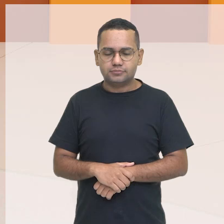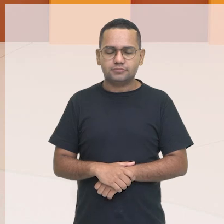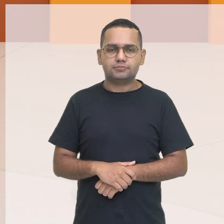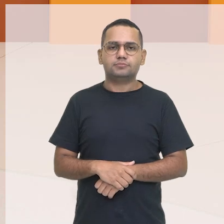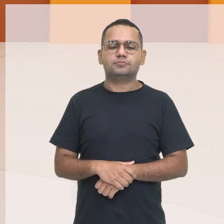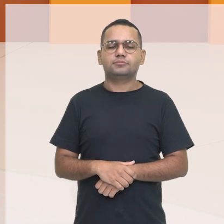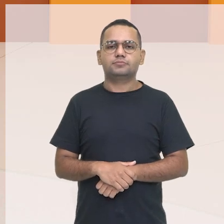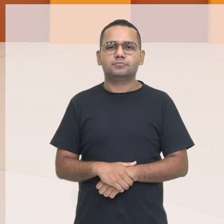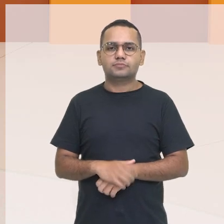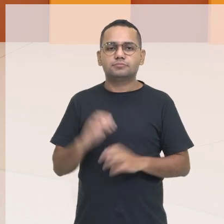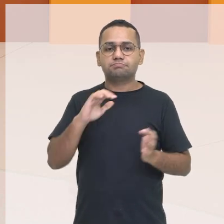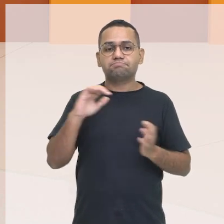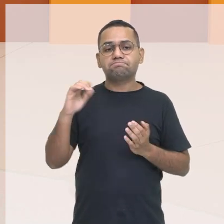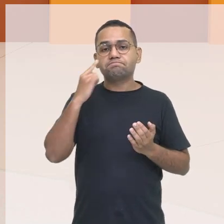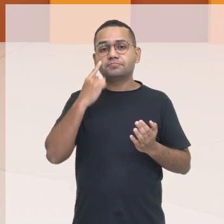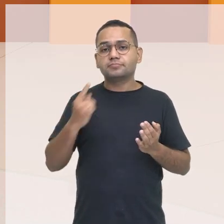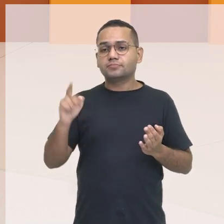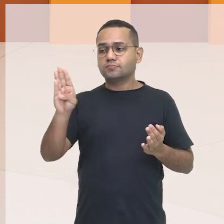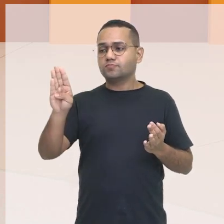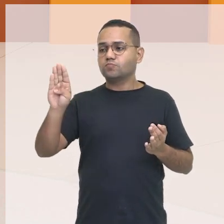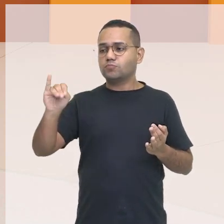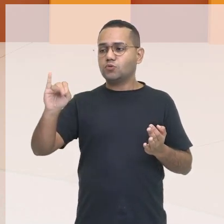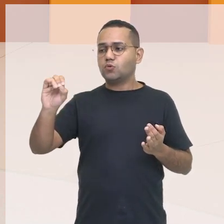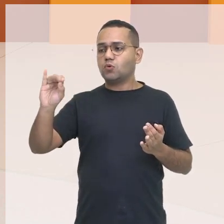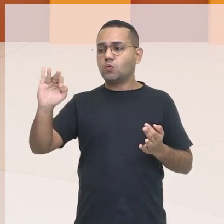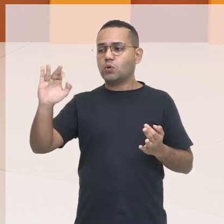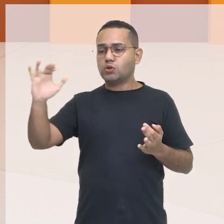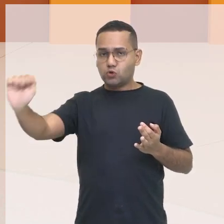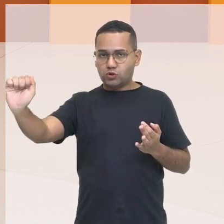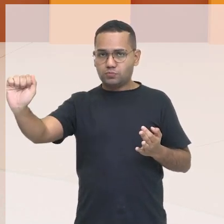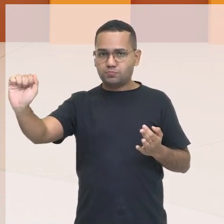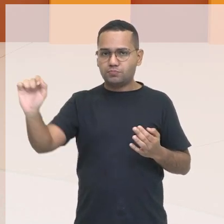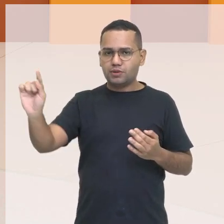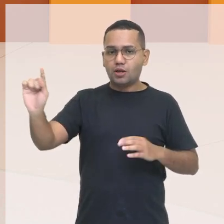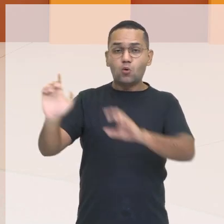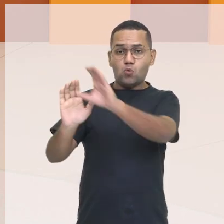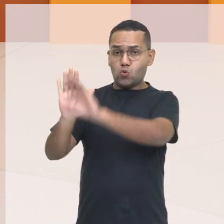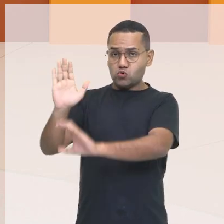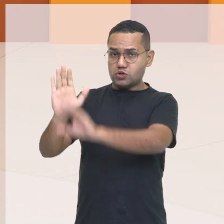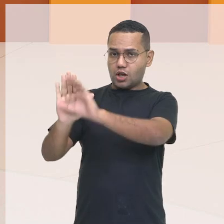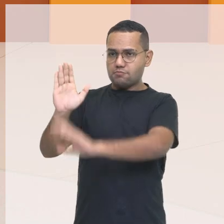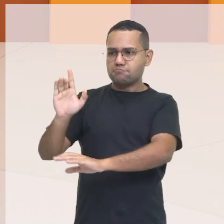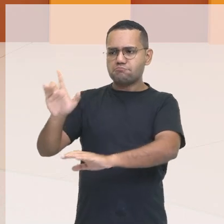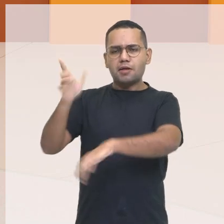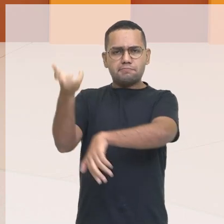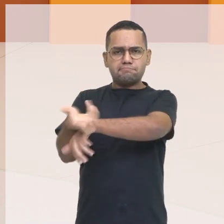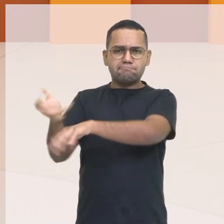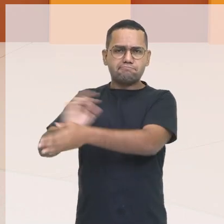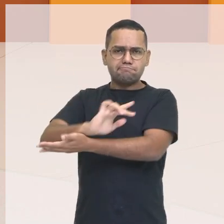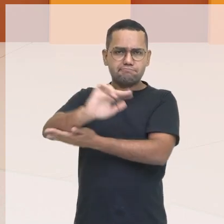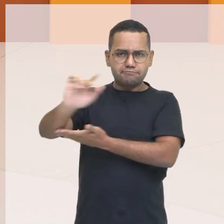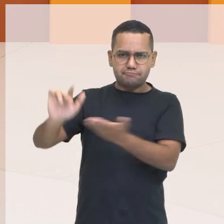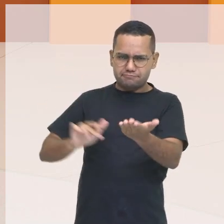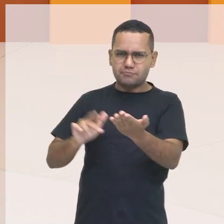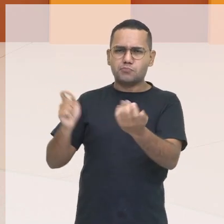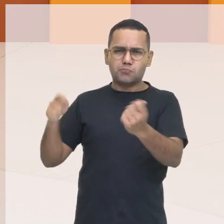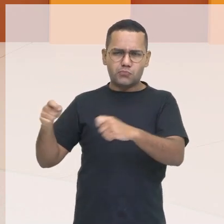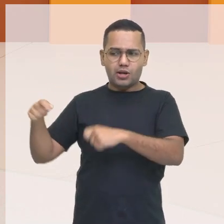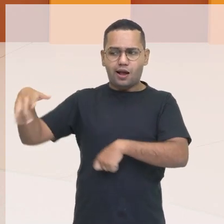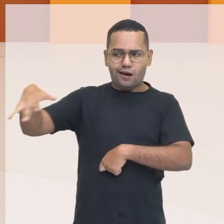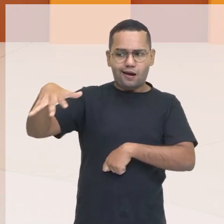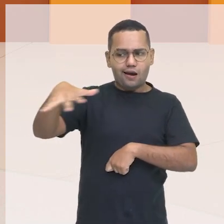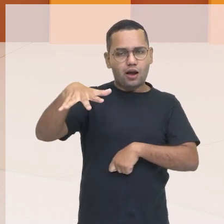bioética, o seu conceito, né? A bioética é um estudo, ele é interdisciplinar. Por quê? Porque ele